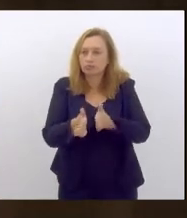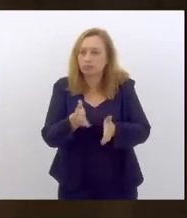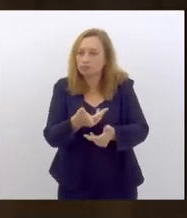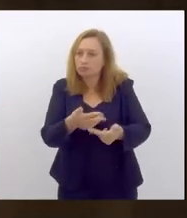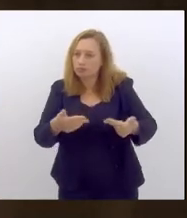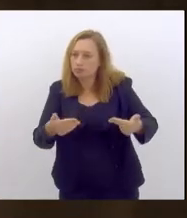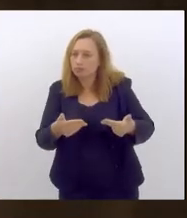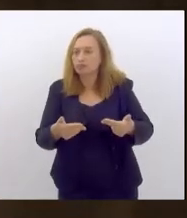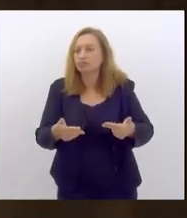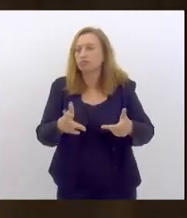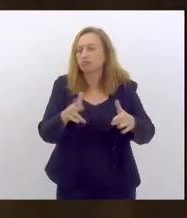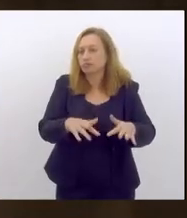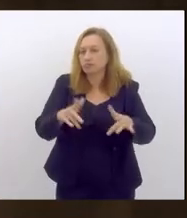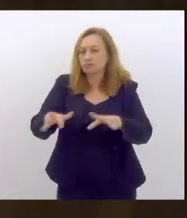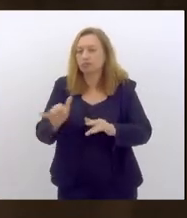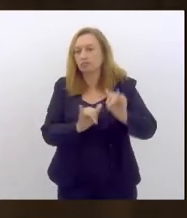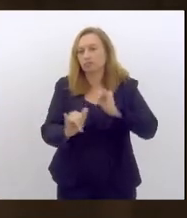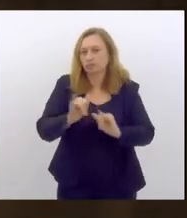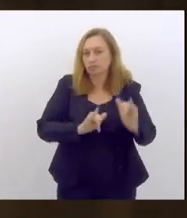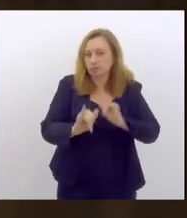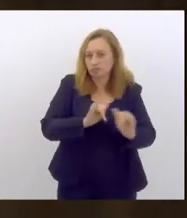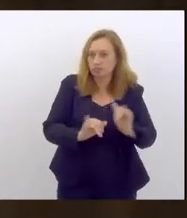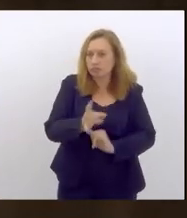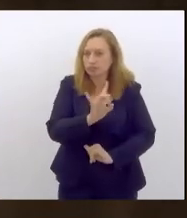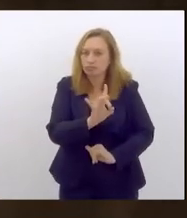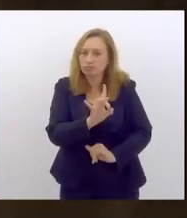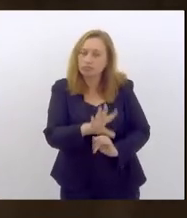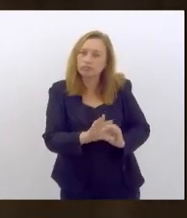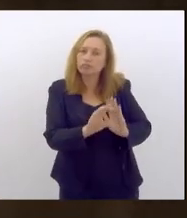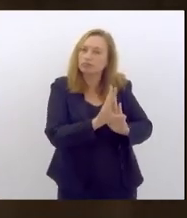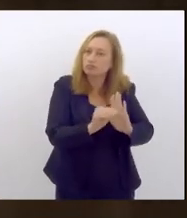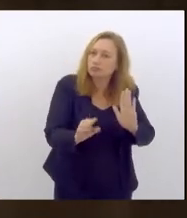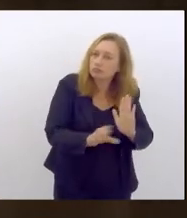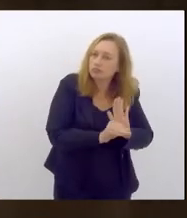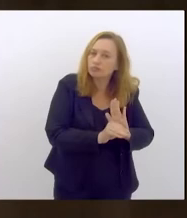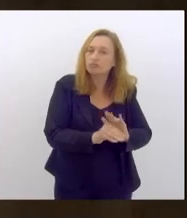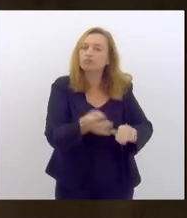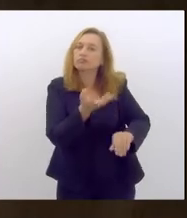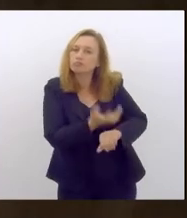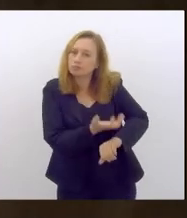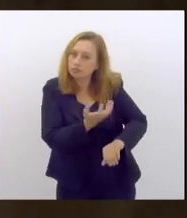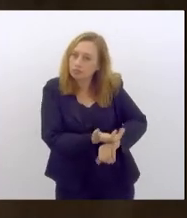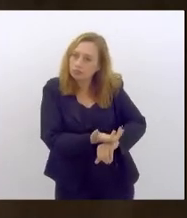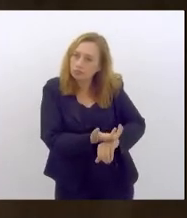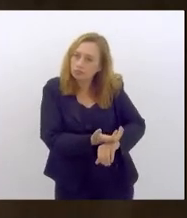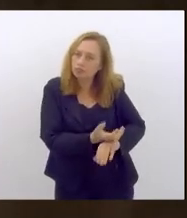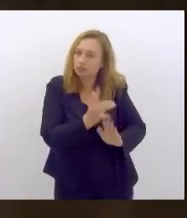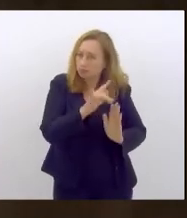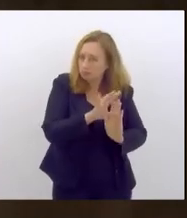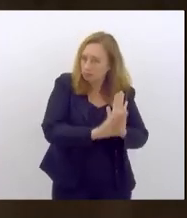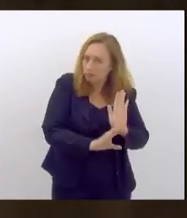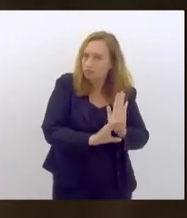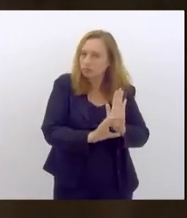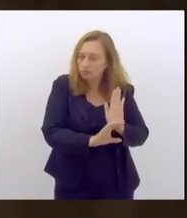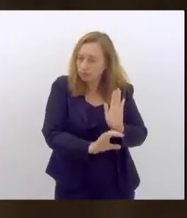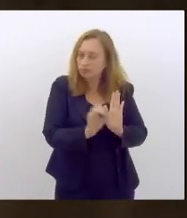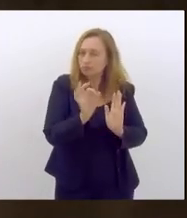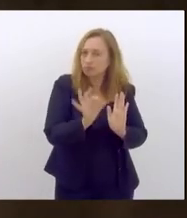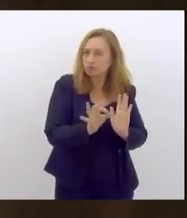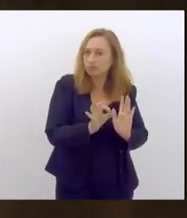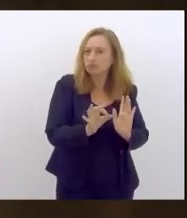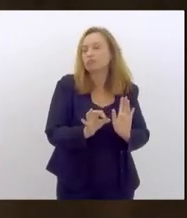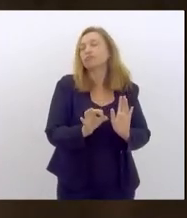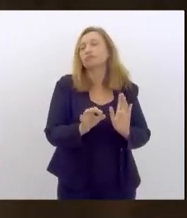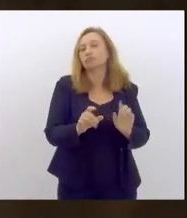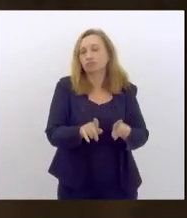de formação, eixos de formação, não apenas os conteúdos das disciplinas, dos componentes curriculares convencionais, clássicos, esses